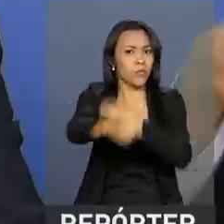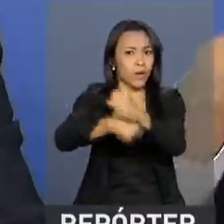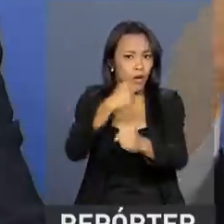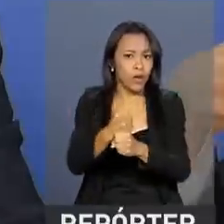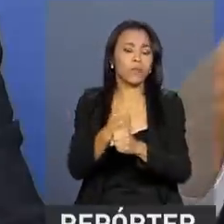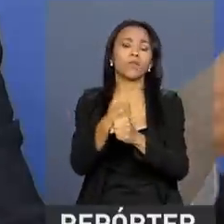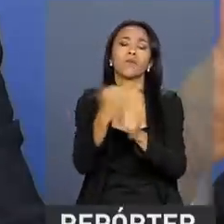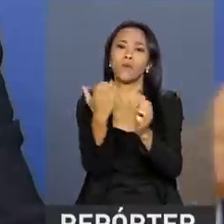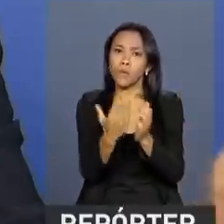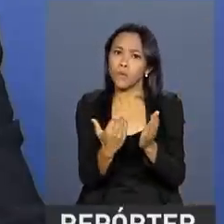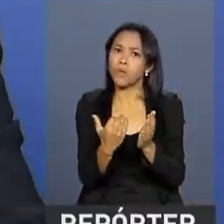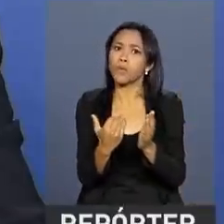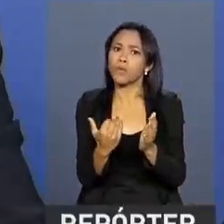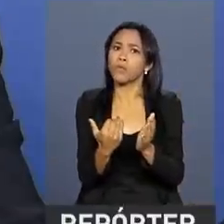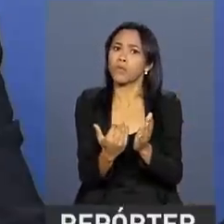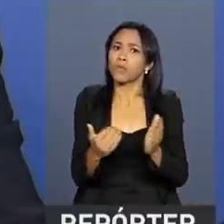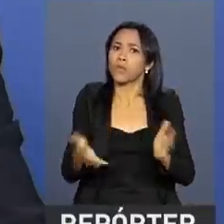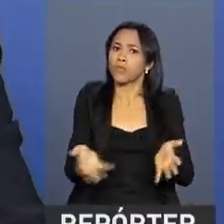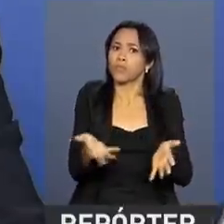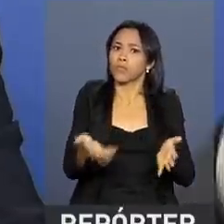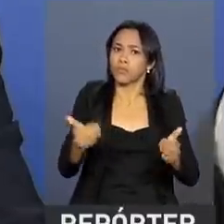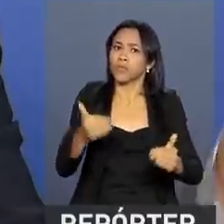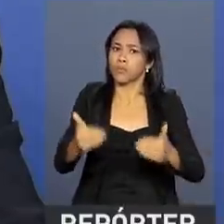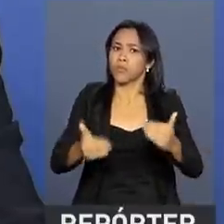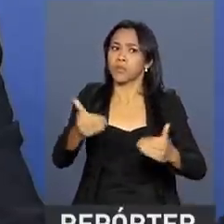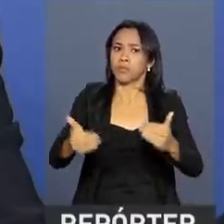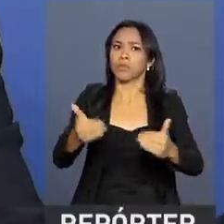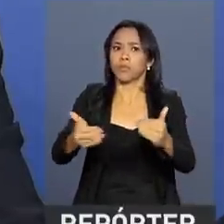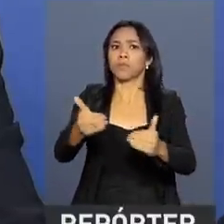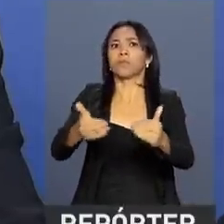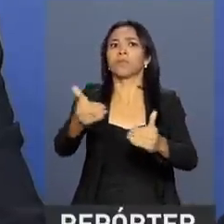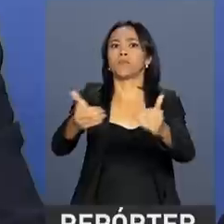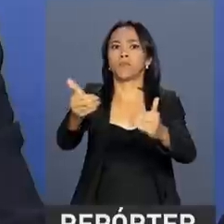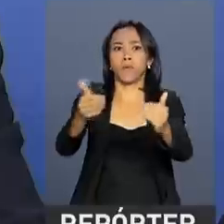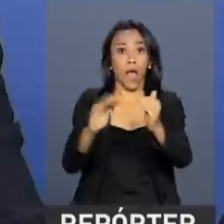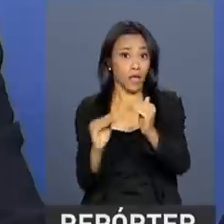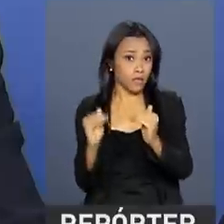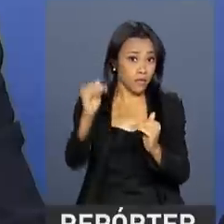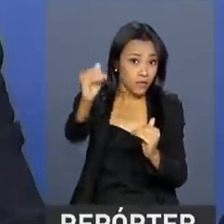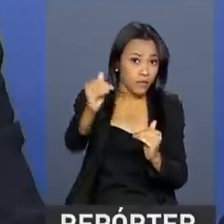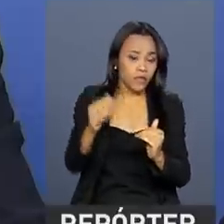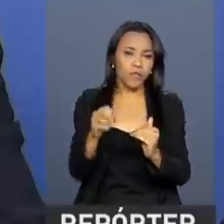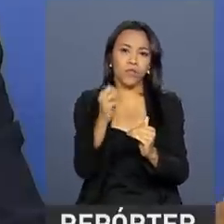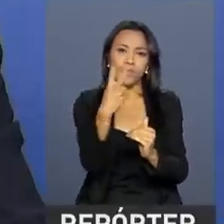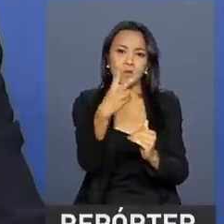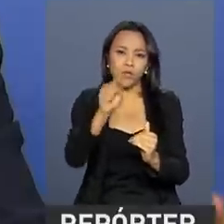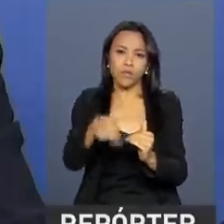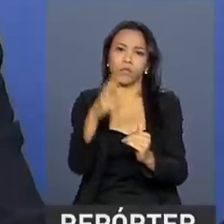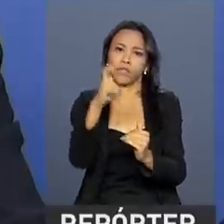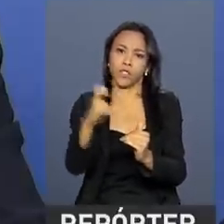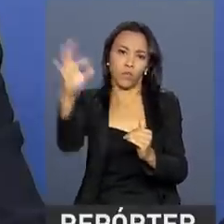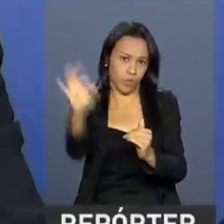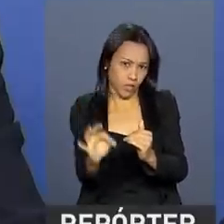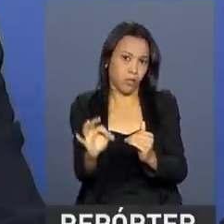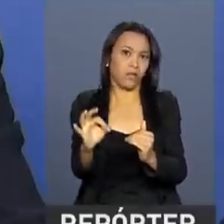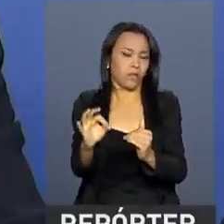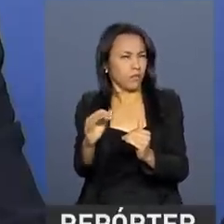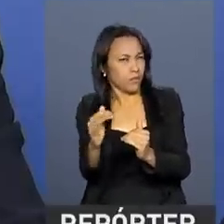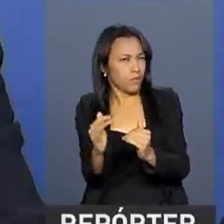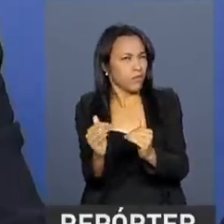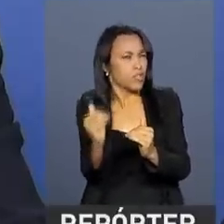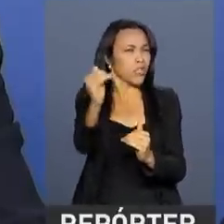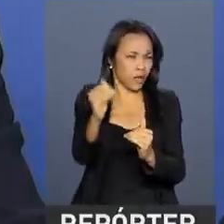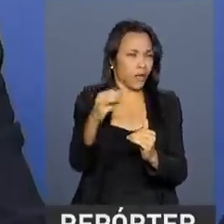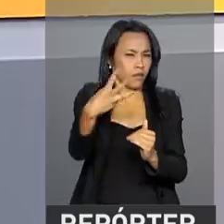crescimento ritmo de crescimento já acima de dois e meio por cento possivelmente ao redor de